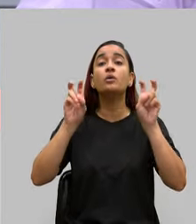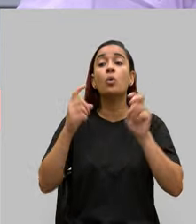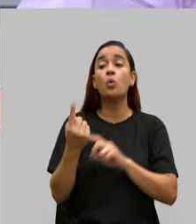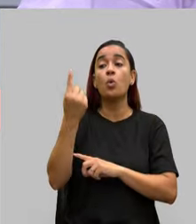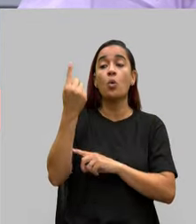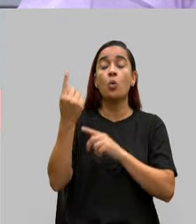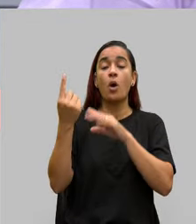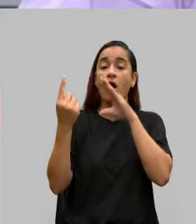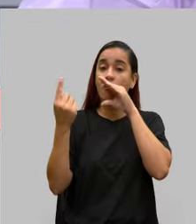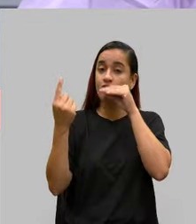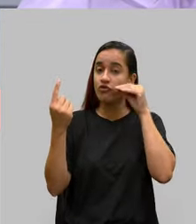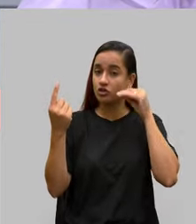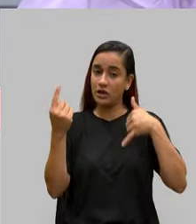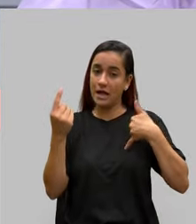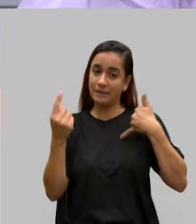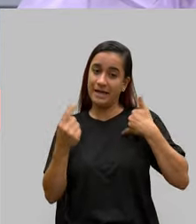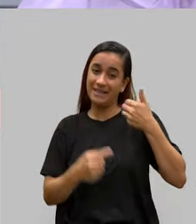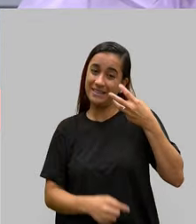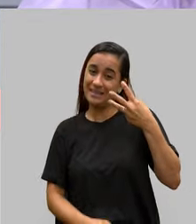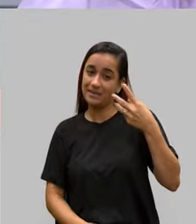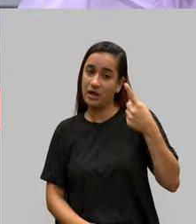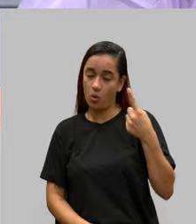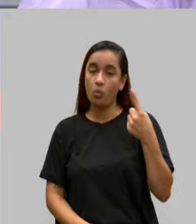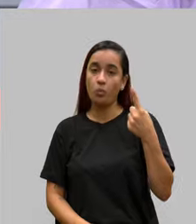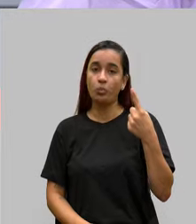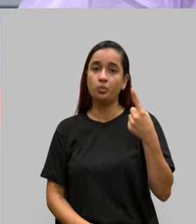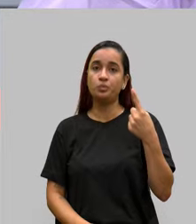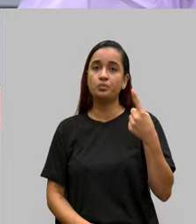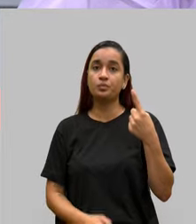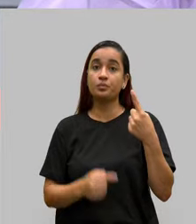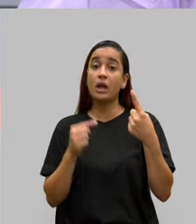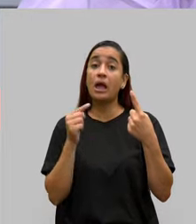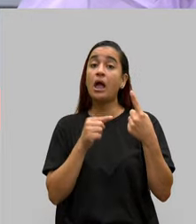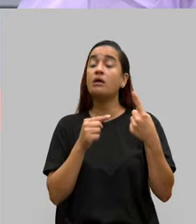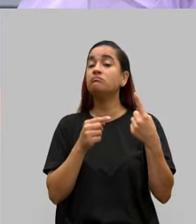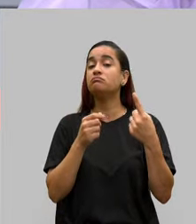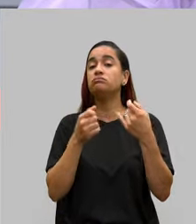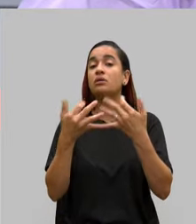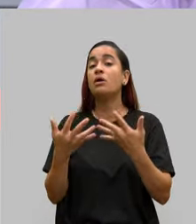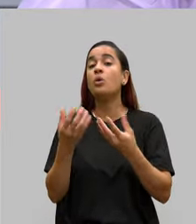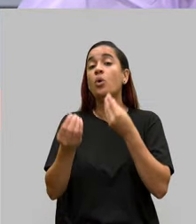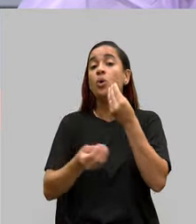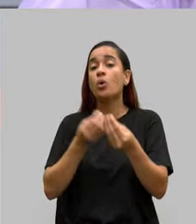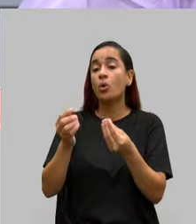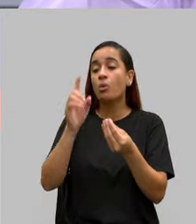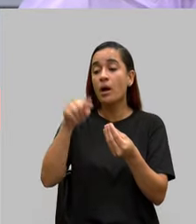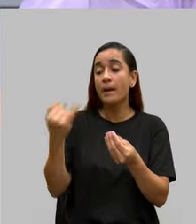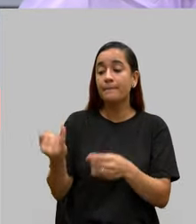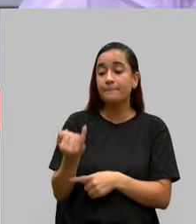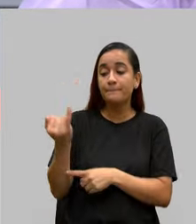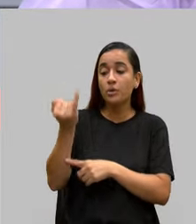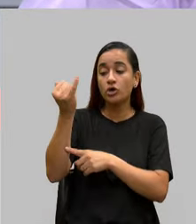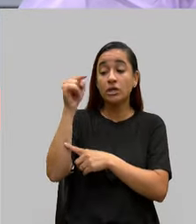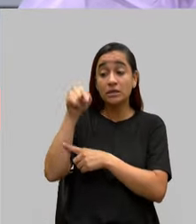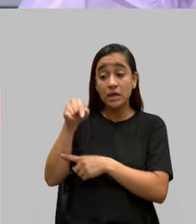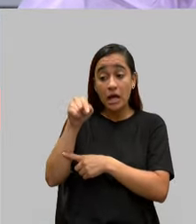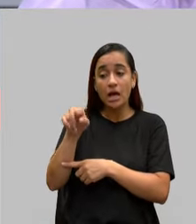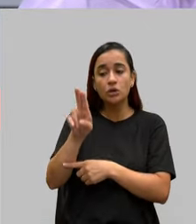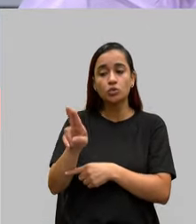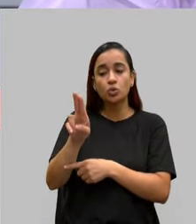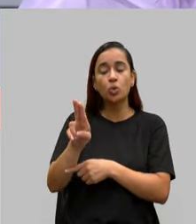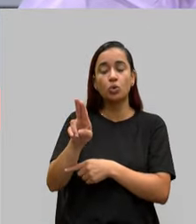Nossa de 31 anos e a importância desse medicamento no tratamento né da doença dela